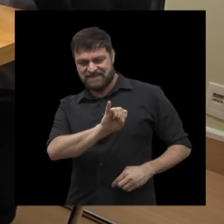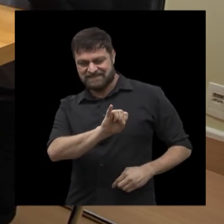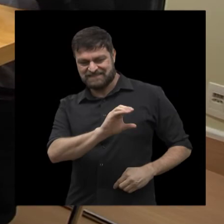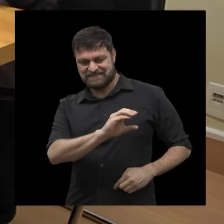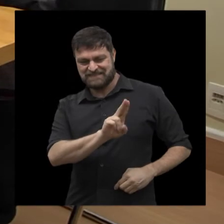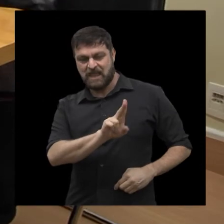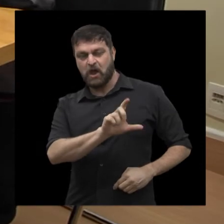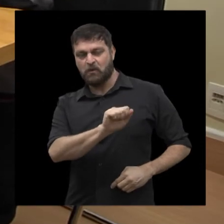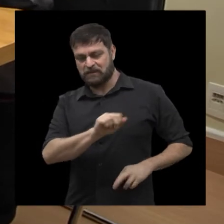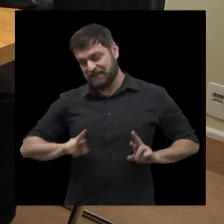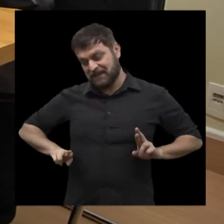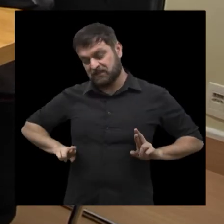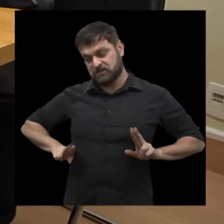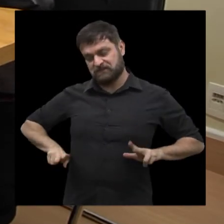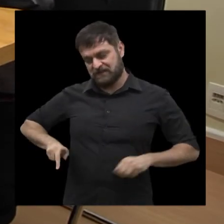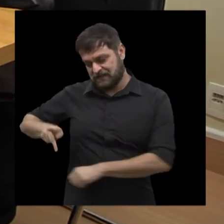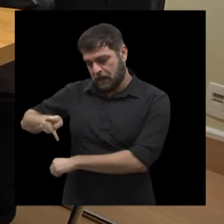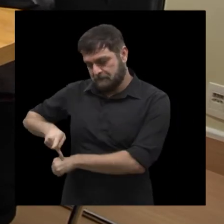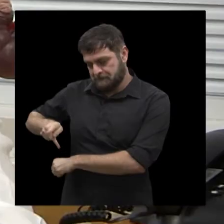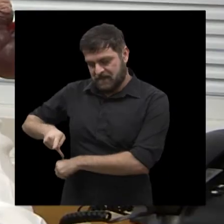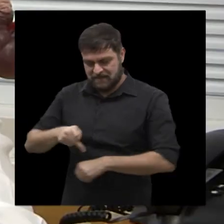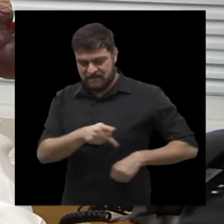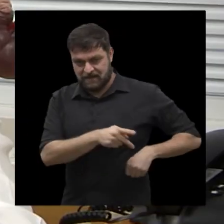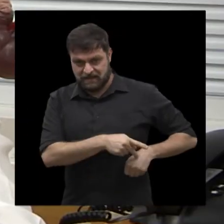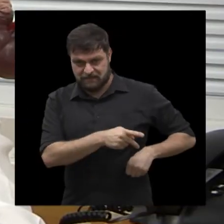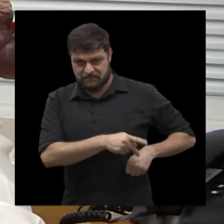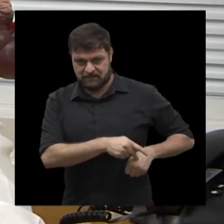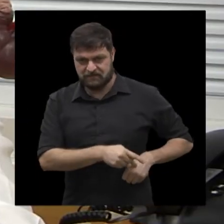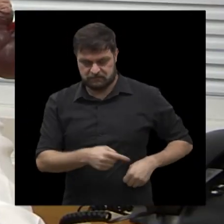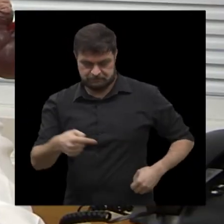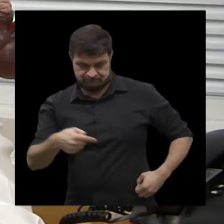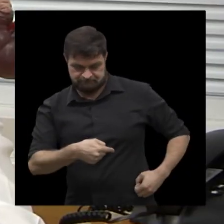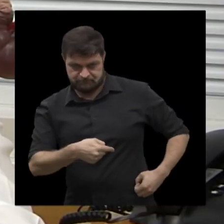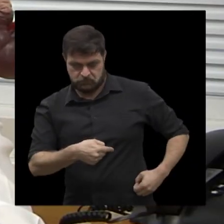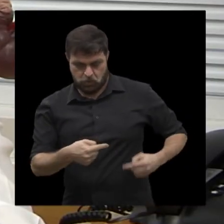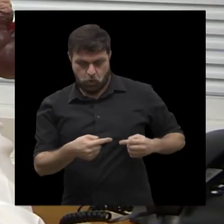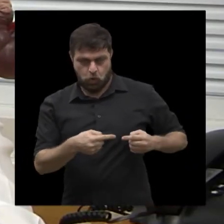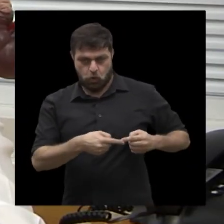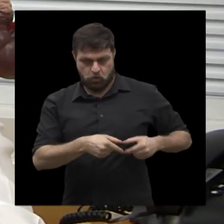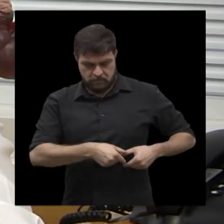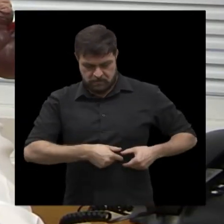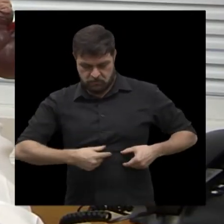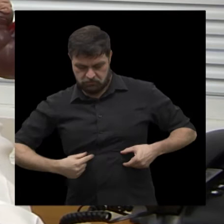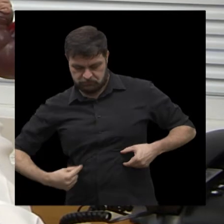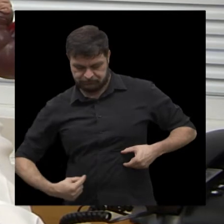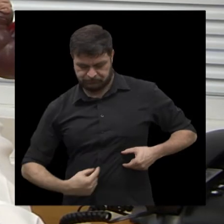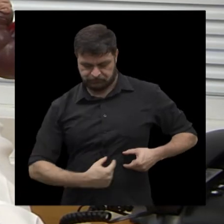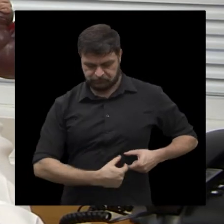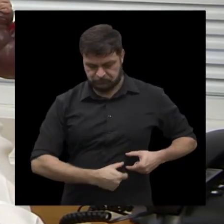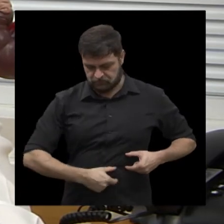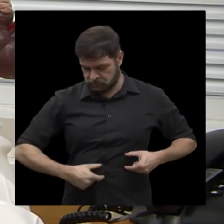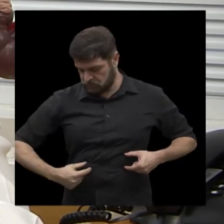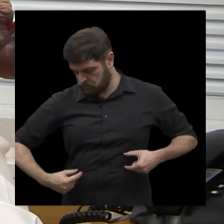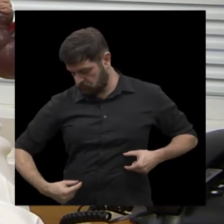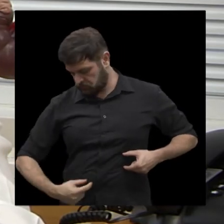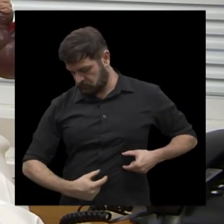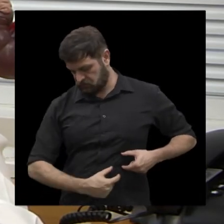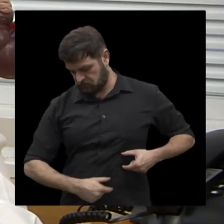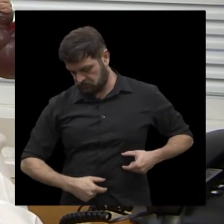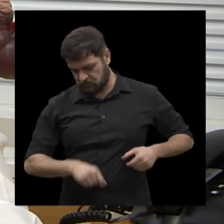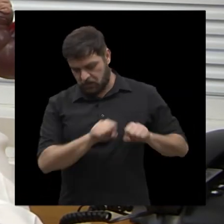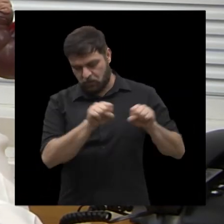totalmente diferentes. Né? A pedra na vesícula, né? A vesícula, isso daí está, vamos dizer, ligado ao